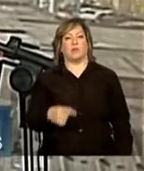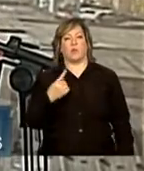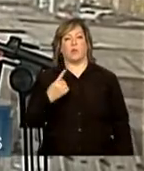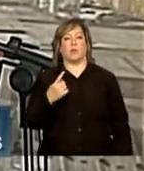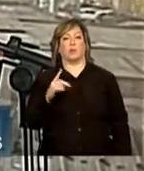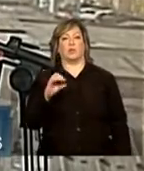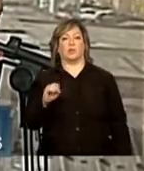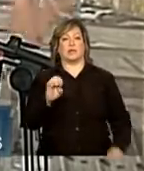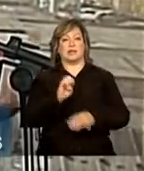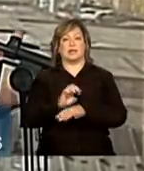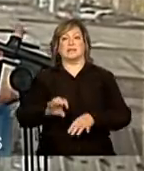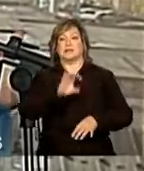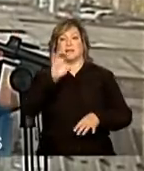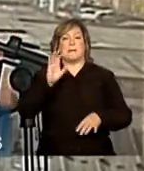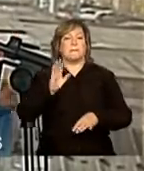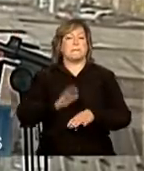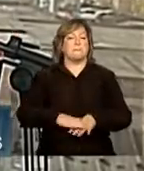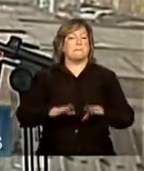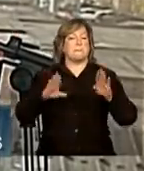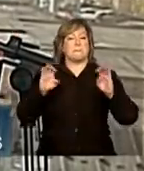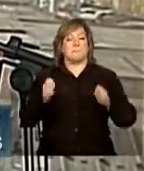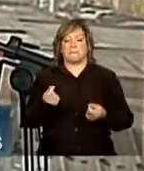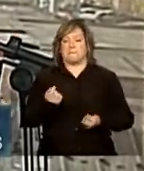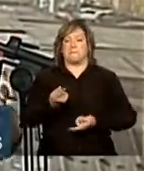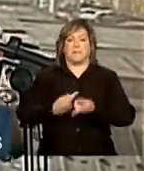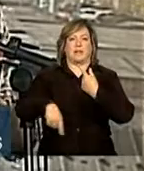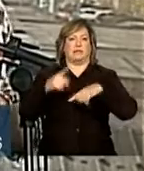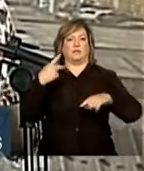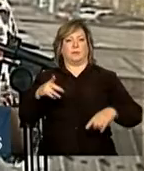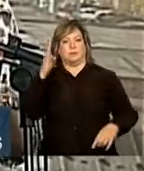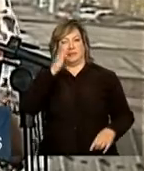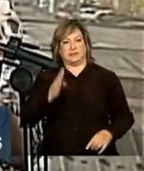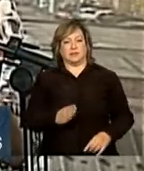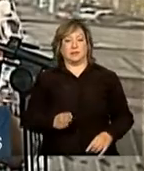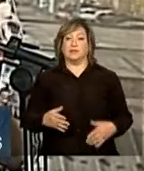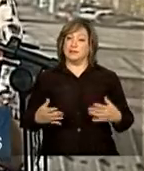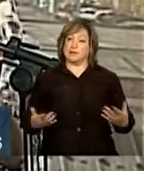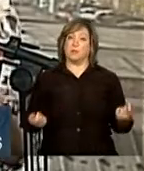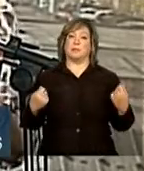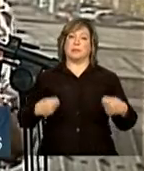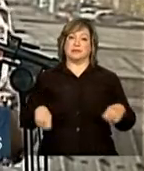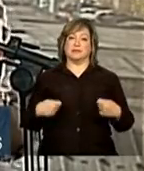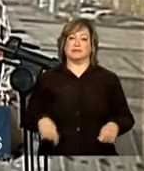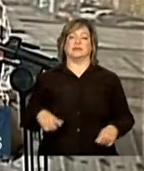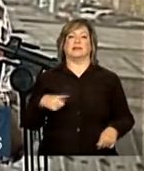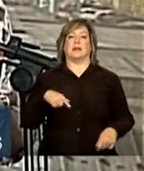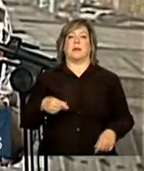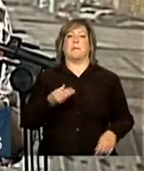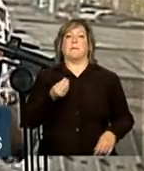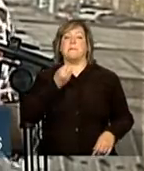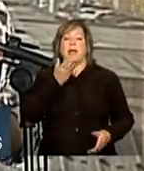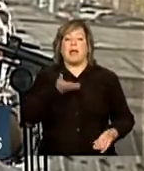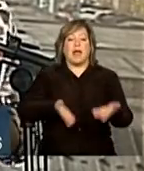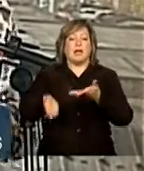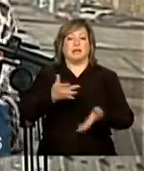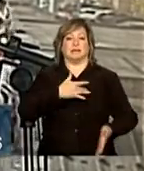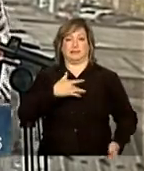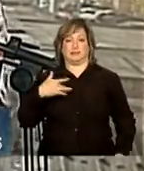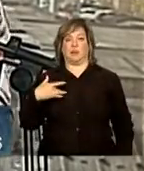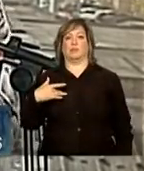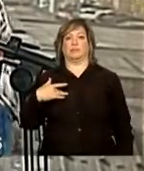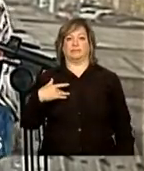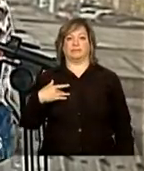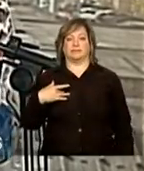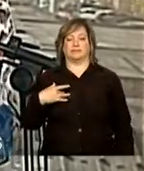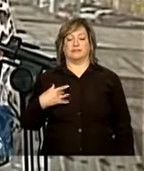dos estados mais ricos do Brasil. E terá de ser, portanto, também muito bem atendido. Nós,